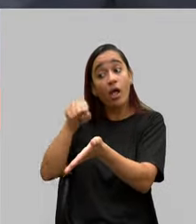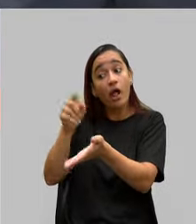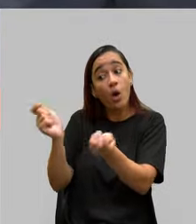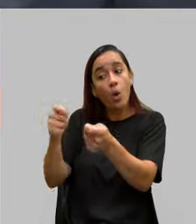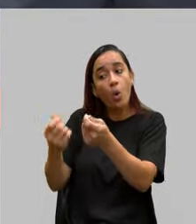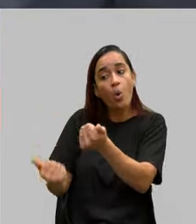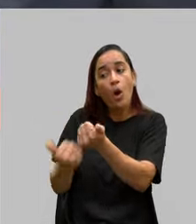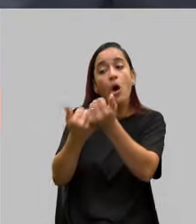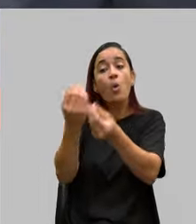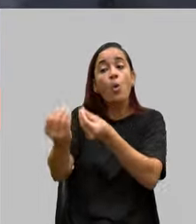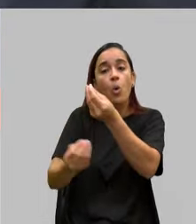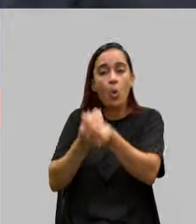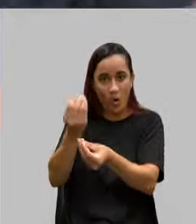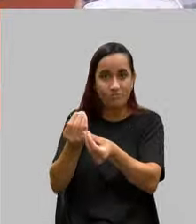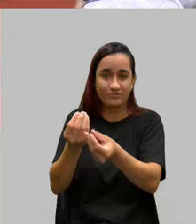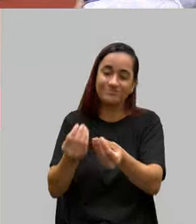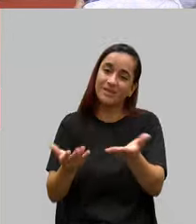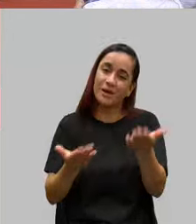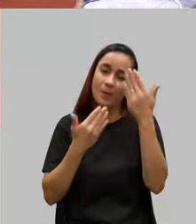né